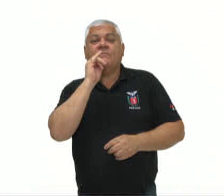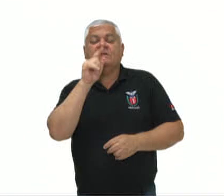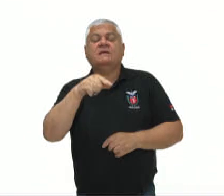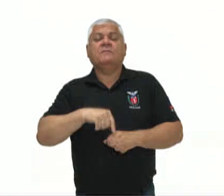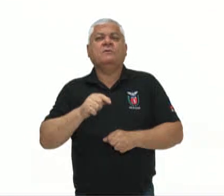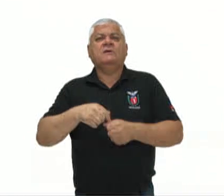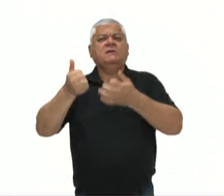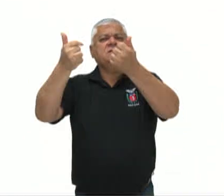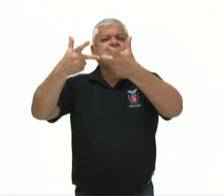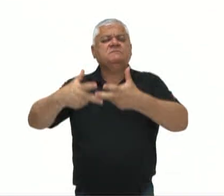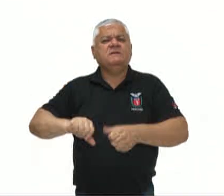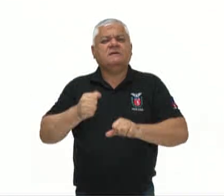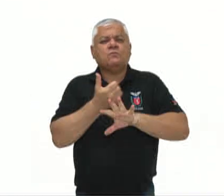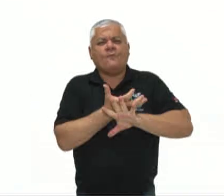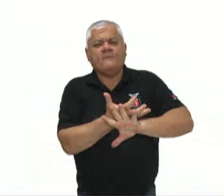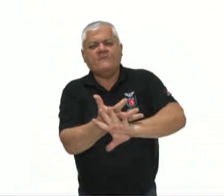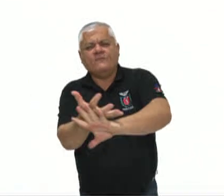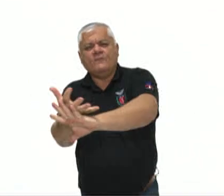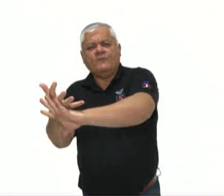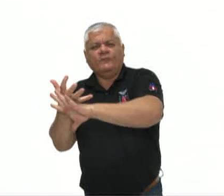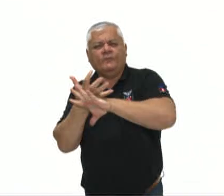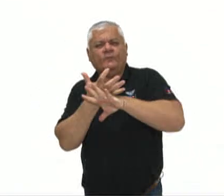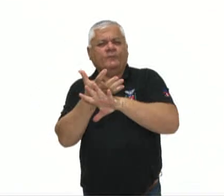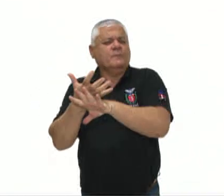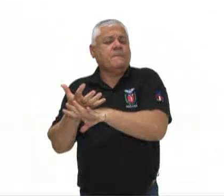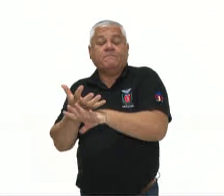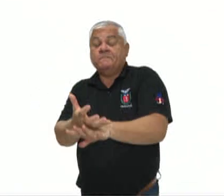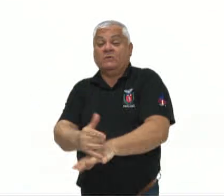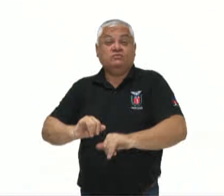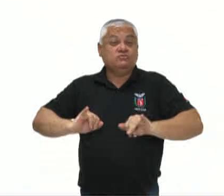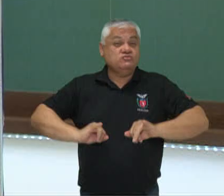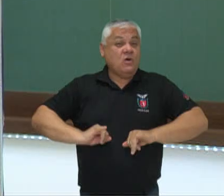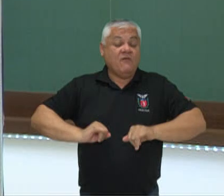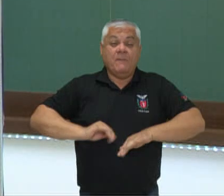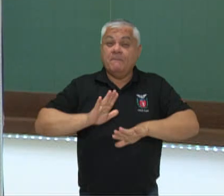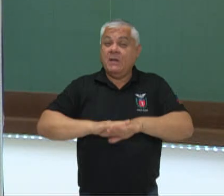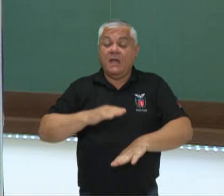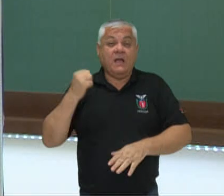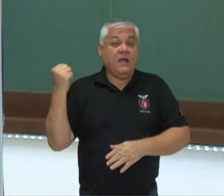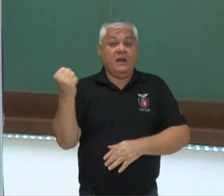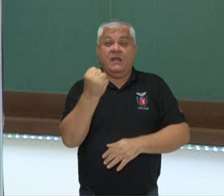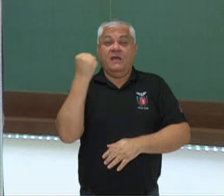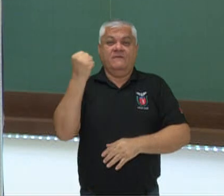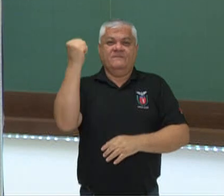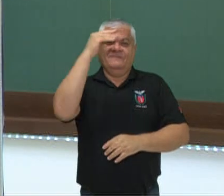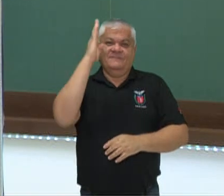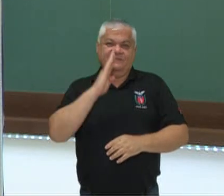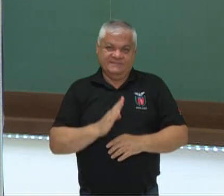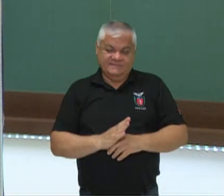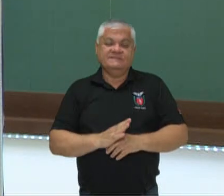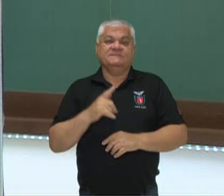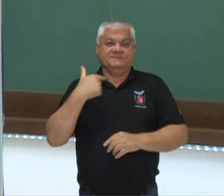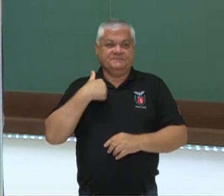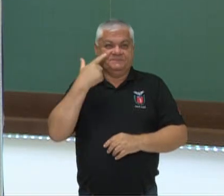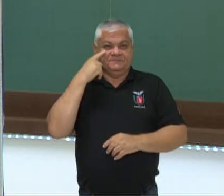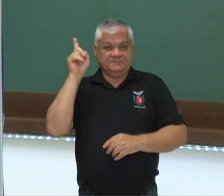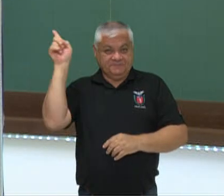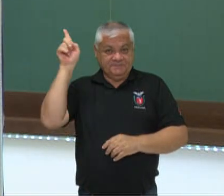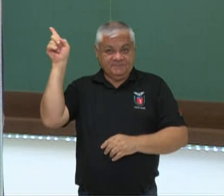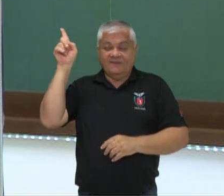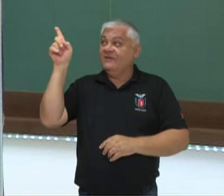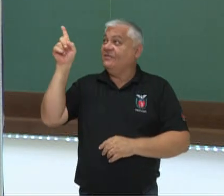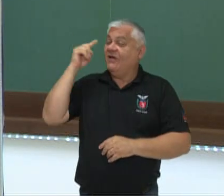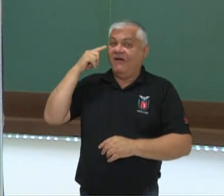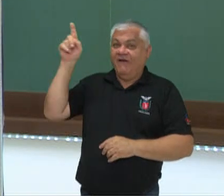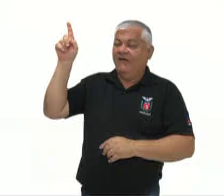de 1915, considerada uma das piores da história do Brasil até hoje. Atentem à esquerda, nesta